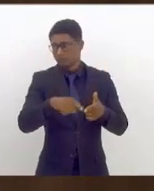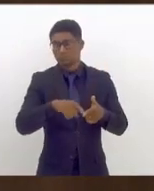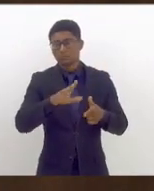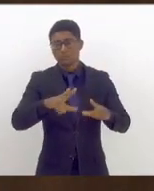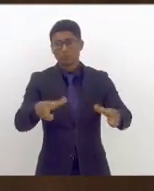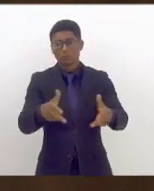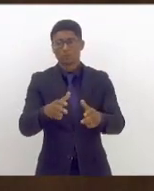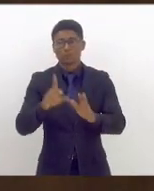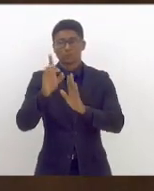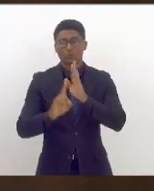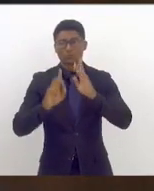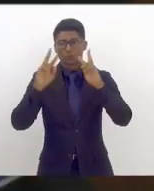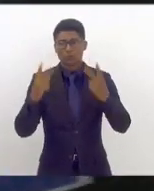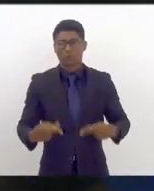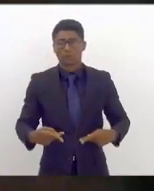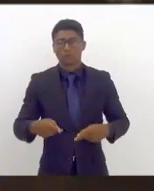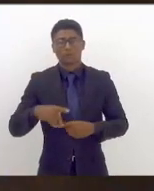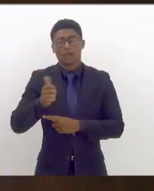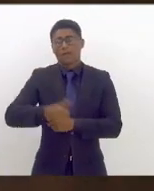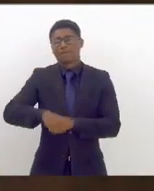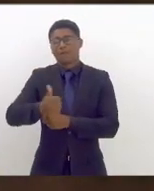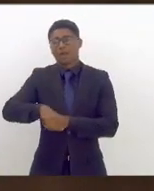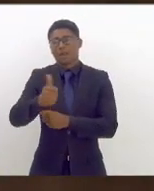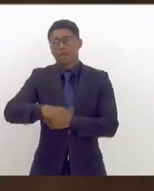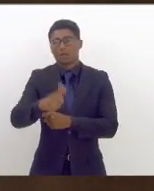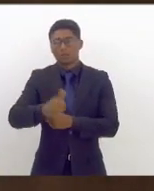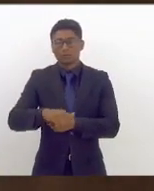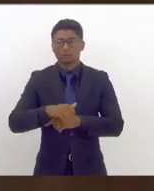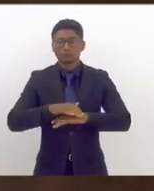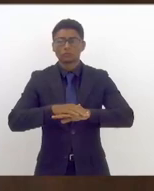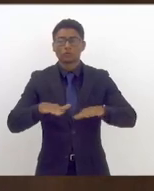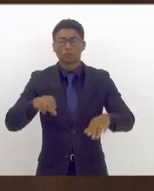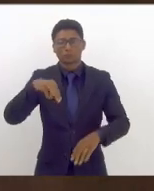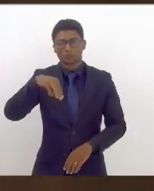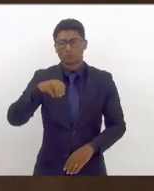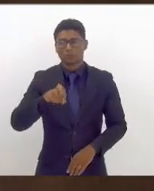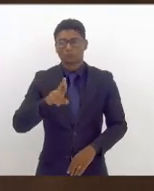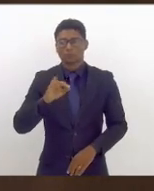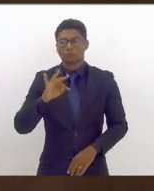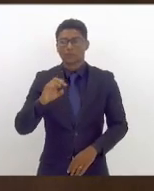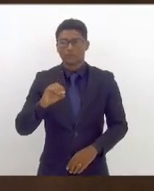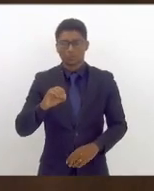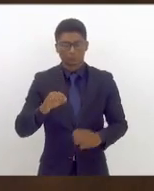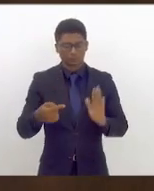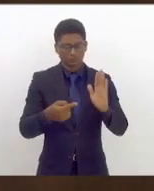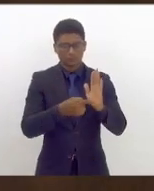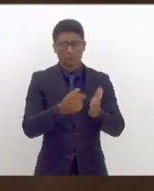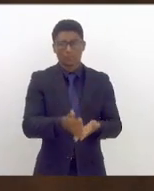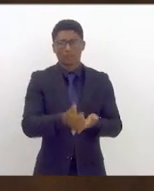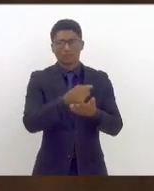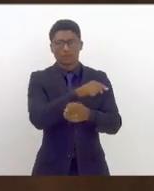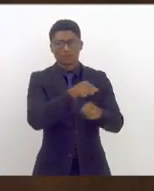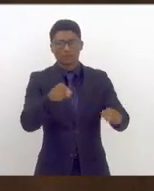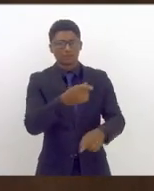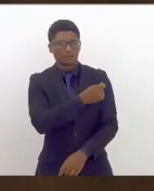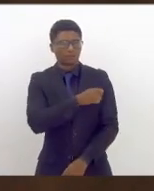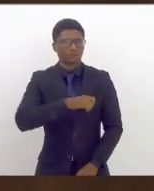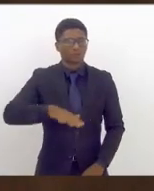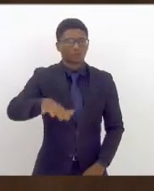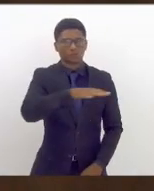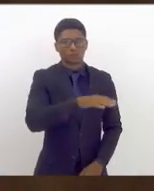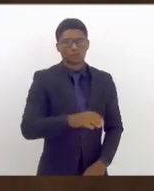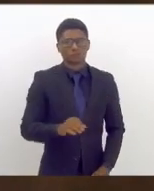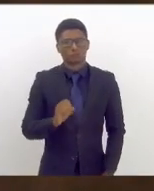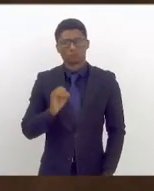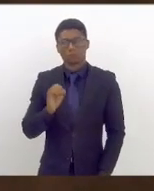de direitos humanos ela de fato só avalia o mérito o mérito de garantir assistência Os estudantes mas precarizados ele